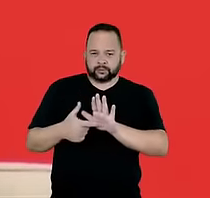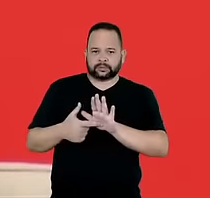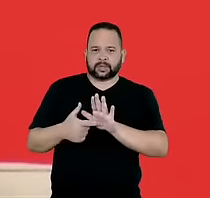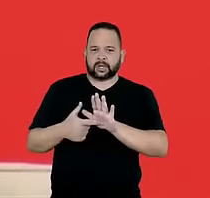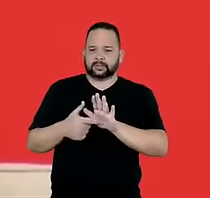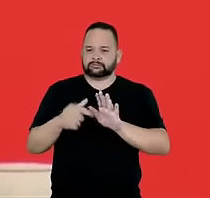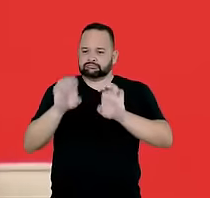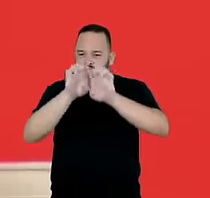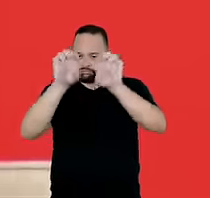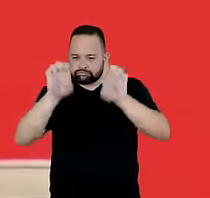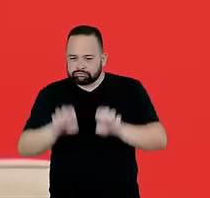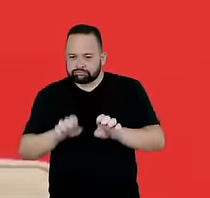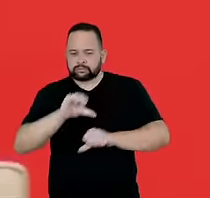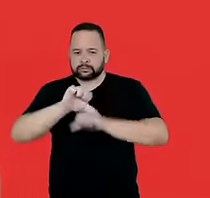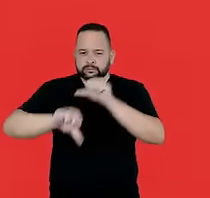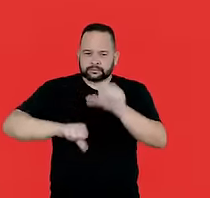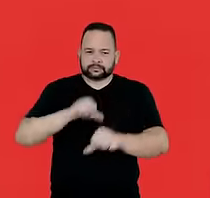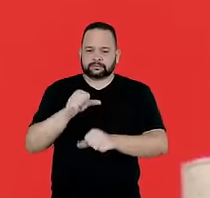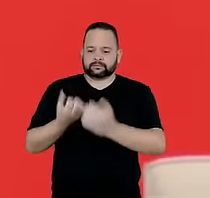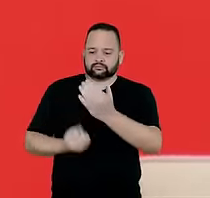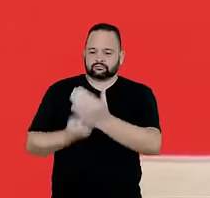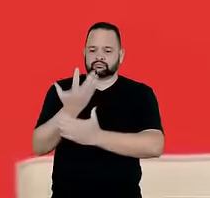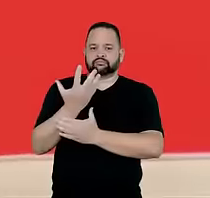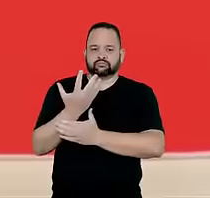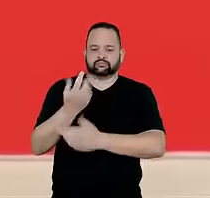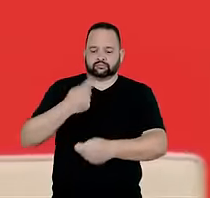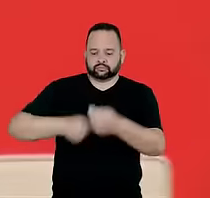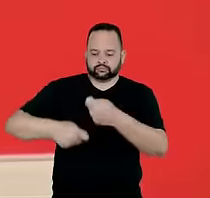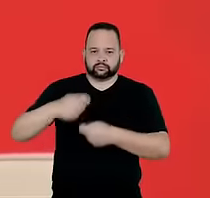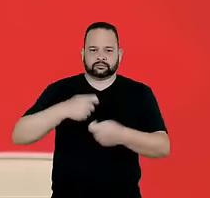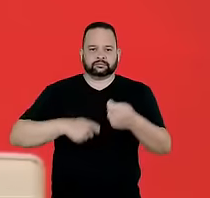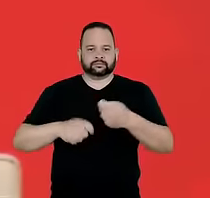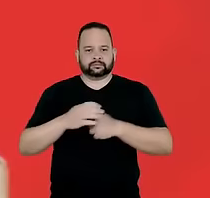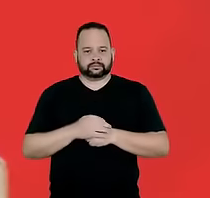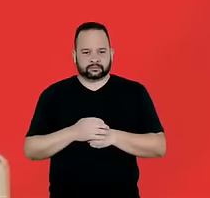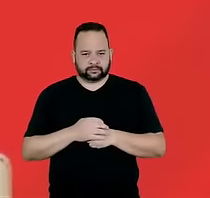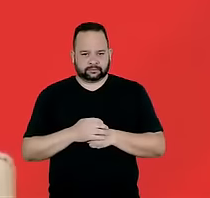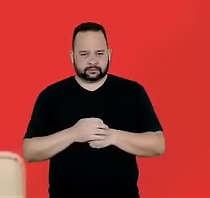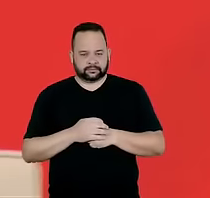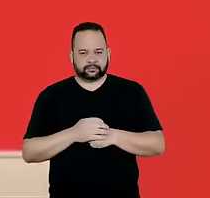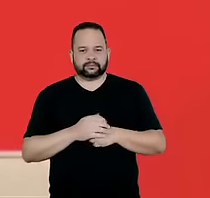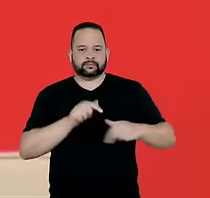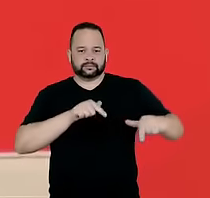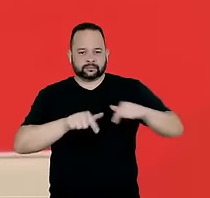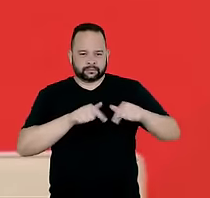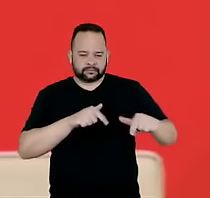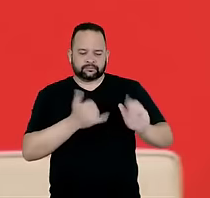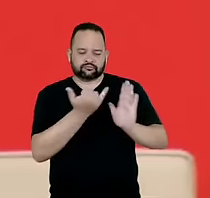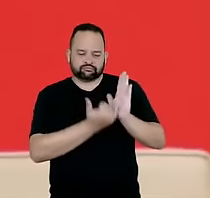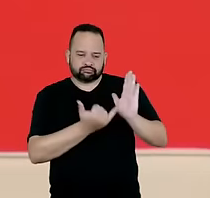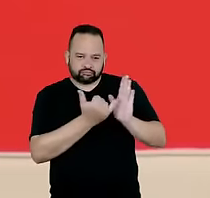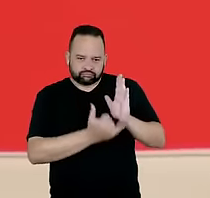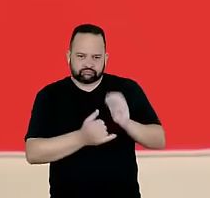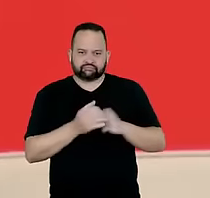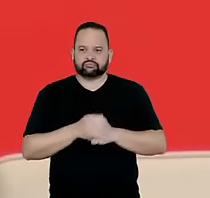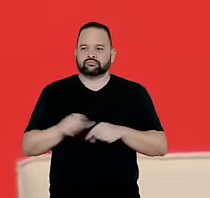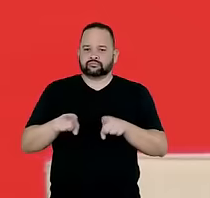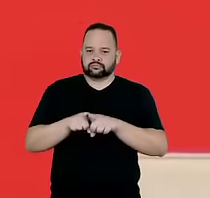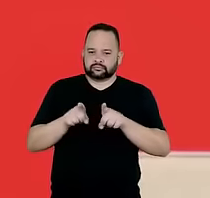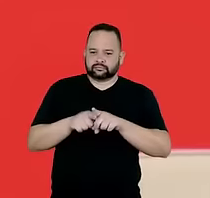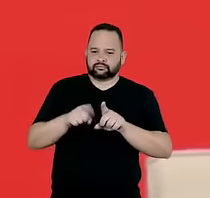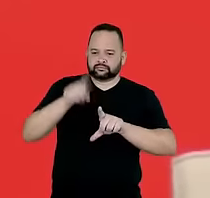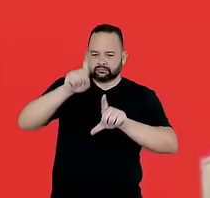acontecendo no nosso mercado né Mercado de Capitais né tributação Então você tem um monte de mudança relevante e que